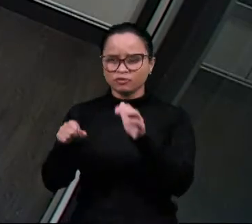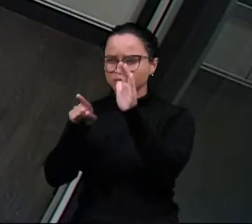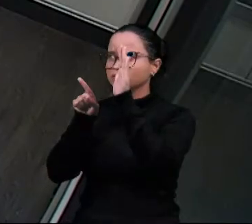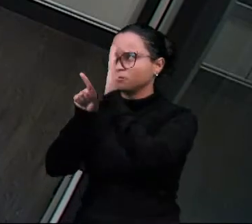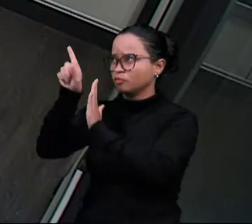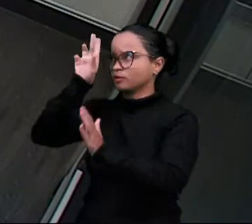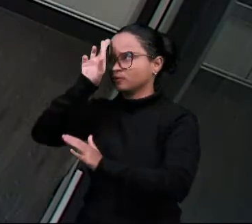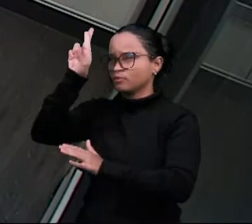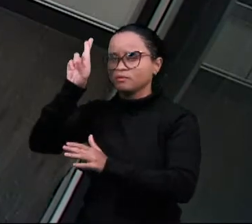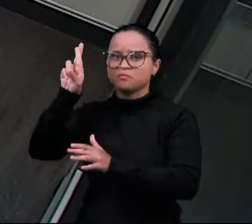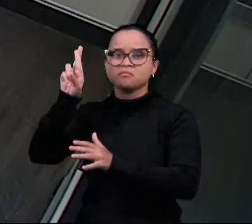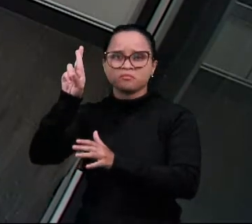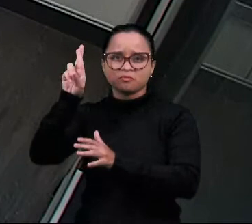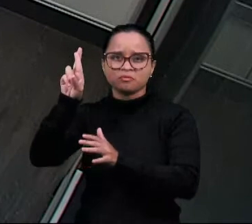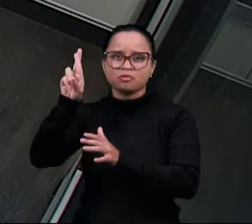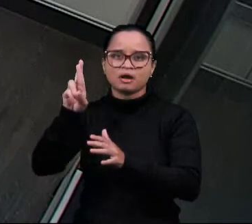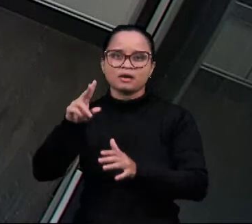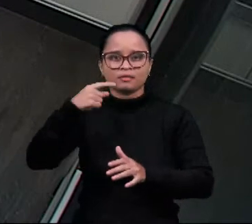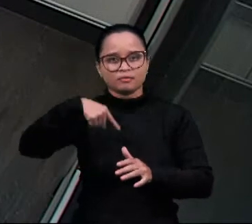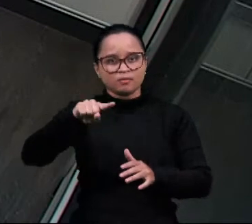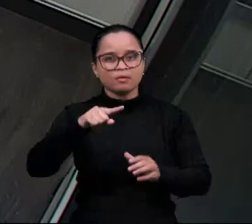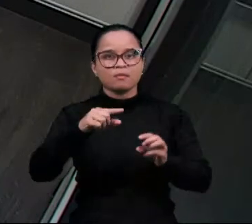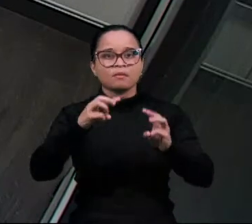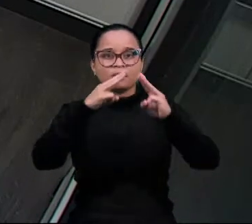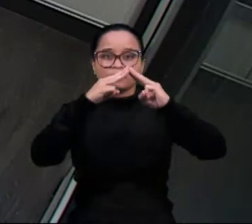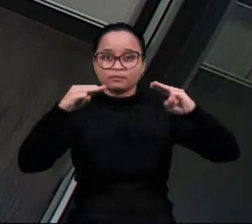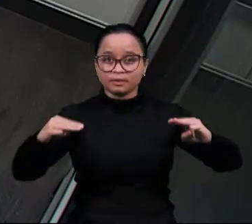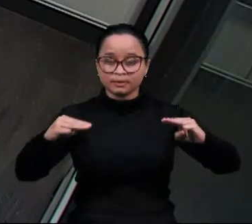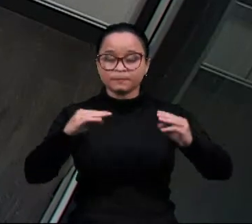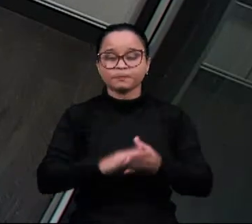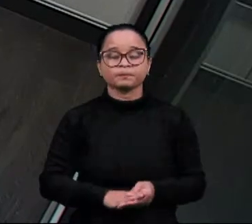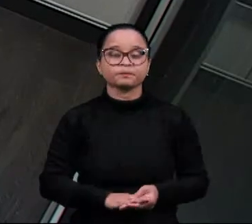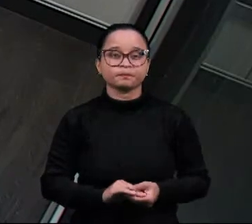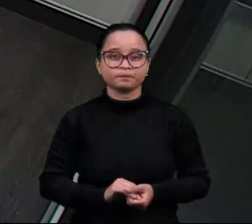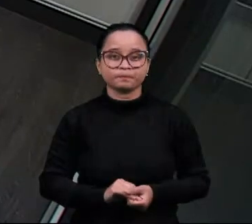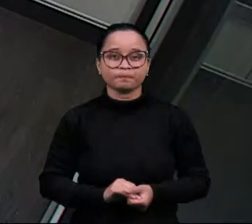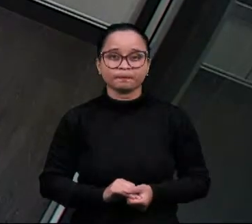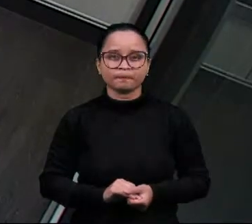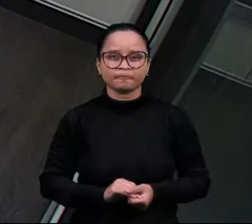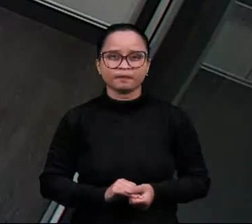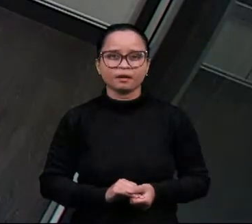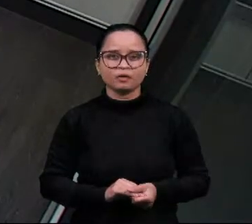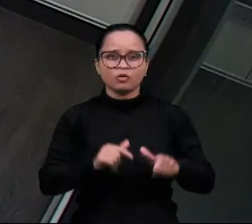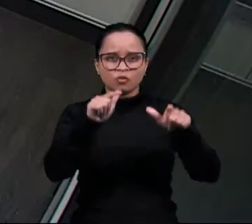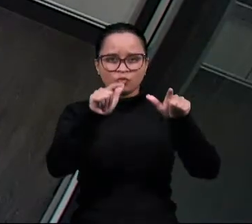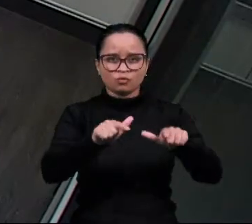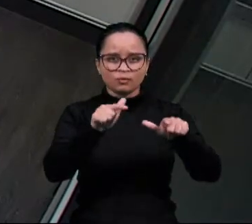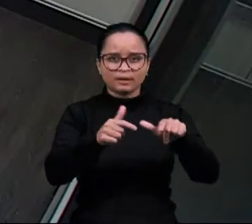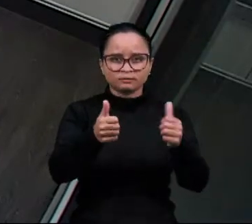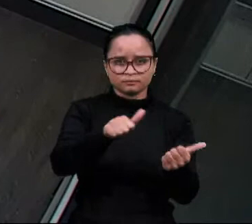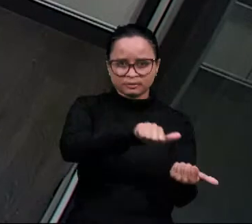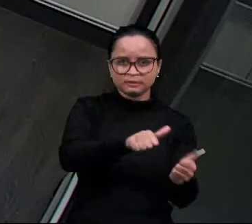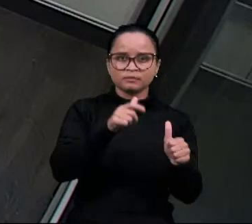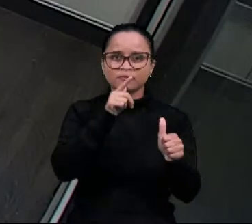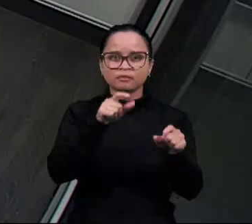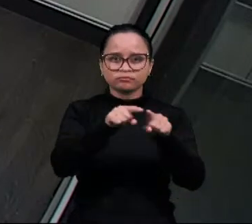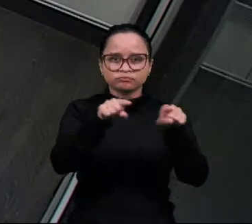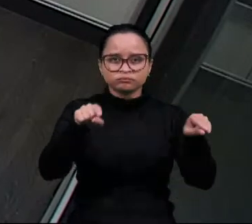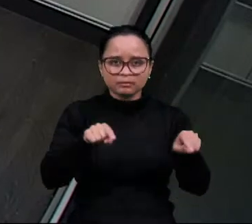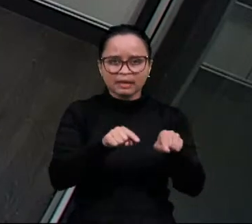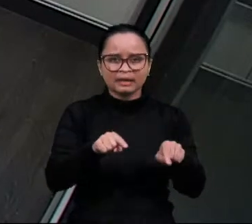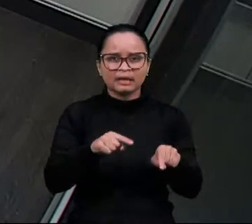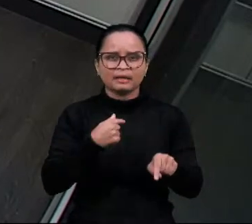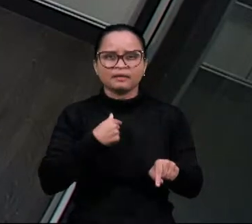e fomos para o Manaim. Ali, o batistério era ali praticamente em frente onde é a